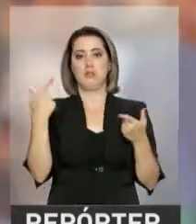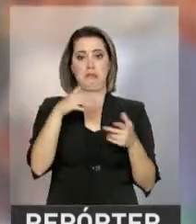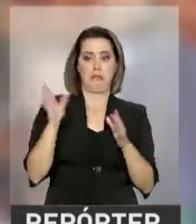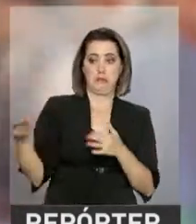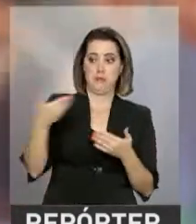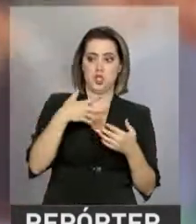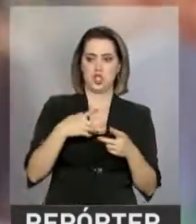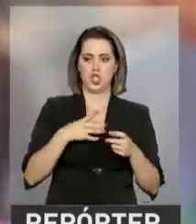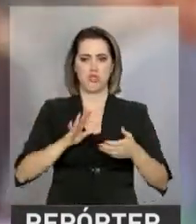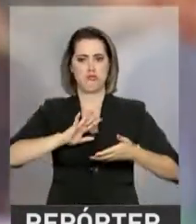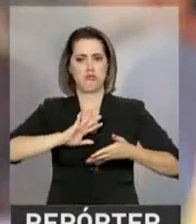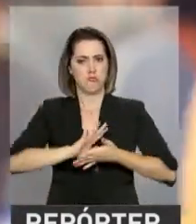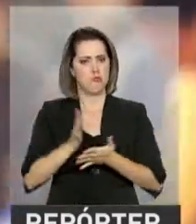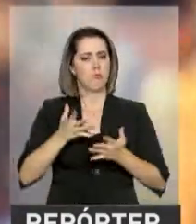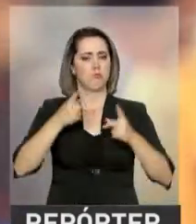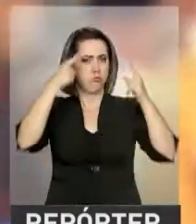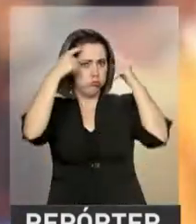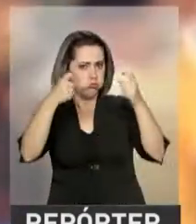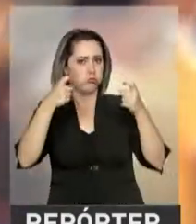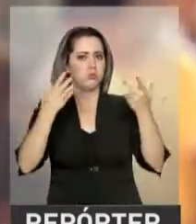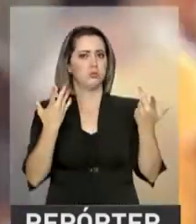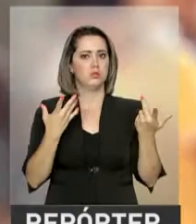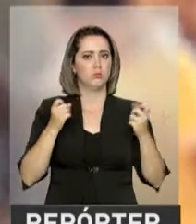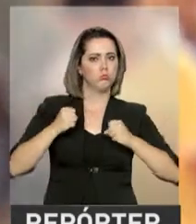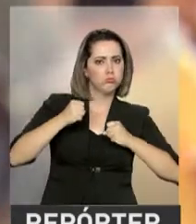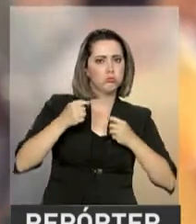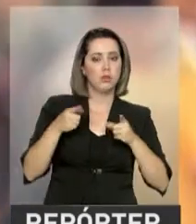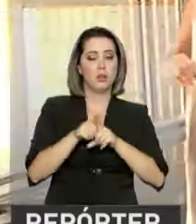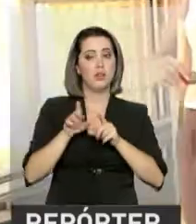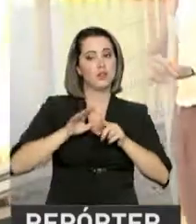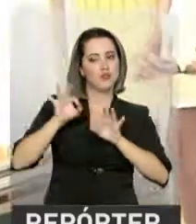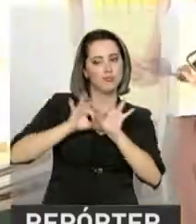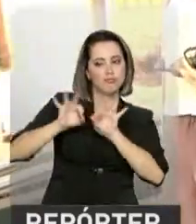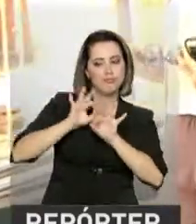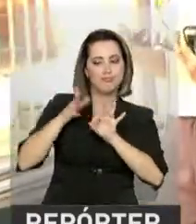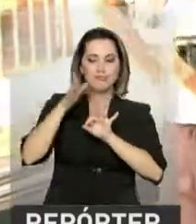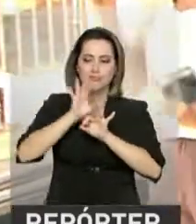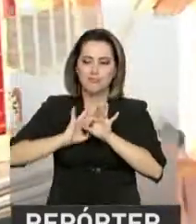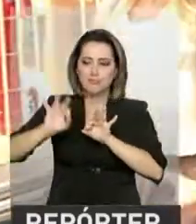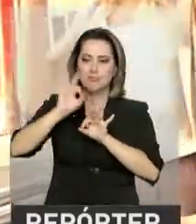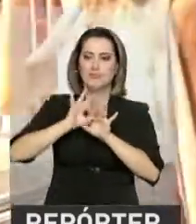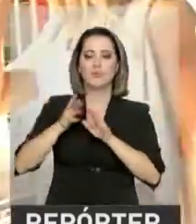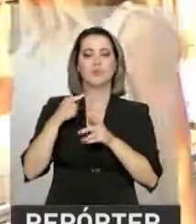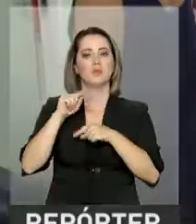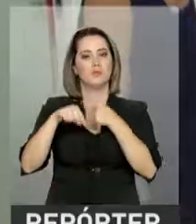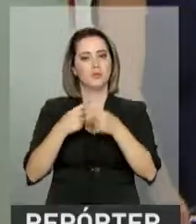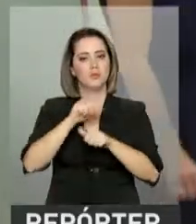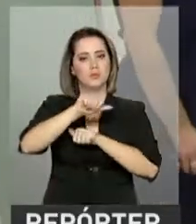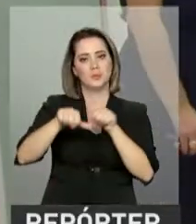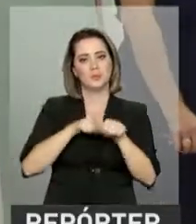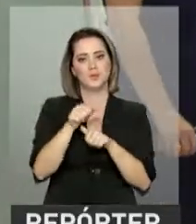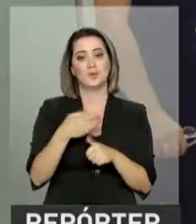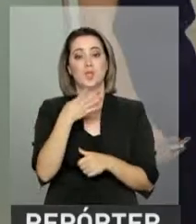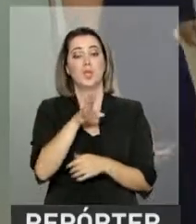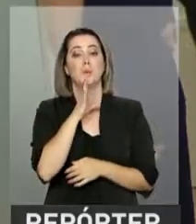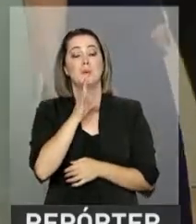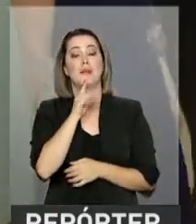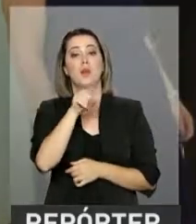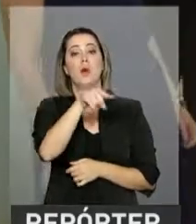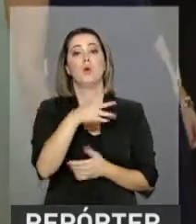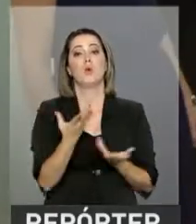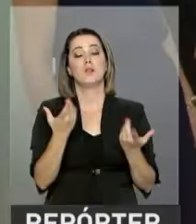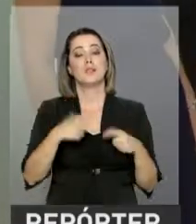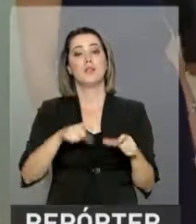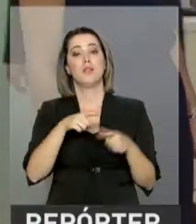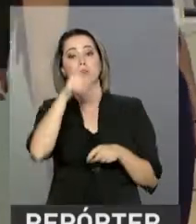agressivos então a gente consegue corrigir esses tipos de reações mas ela tenha êxito ainda o ambulatório que conta com mais de 20